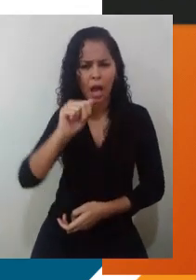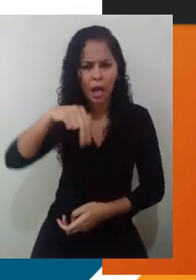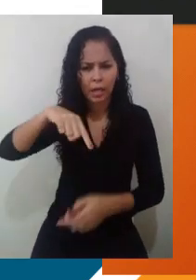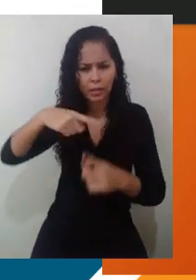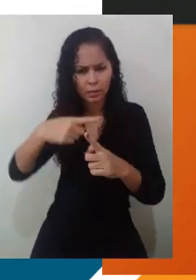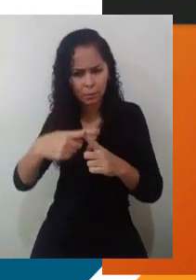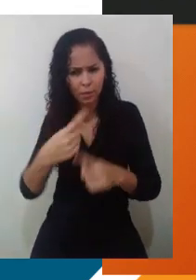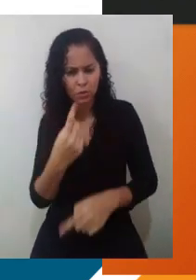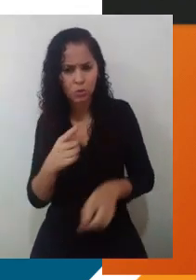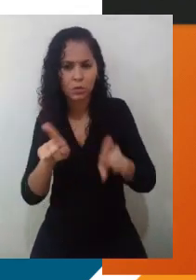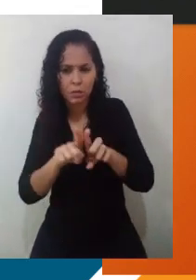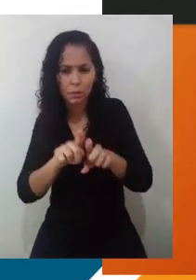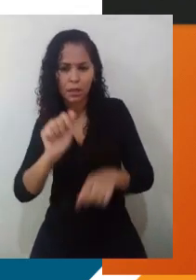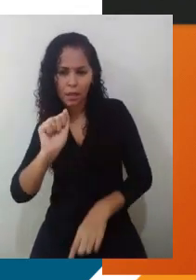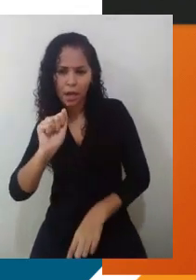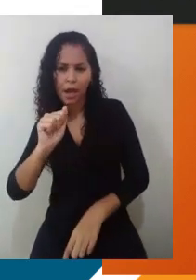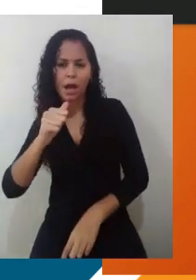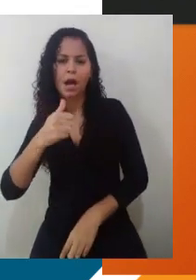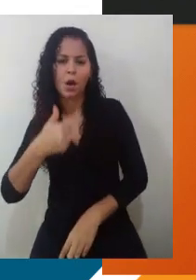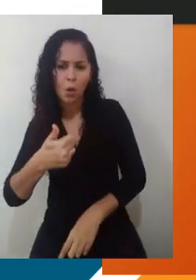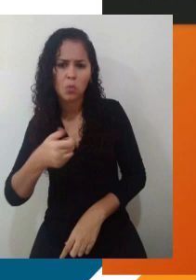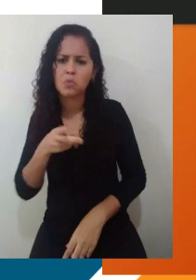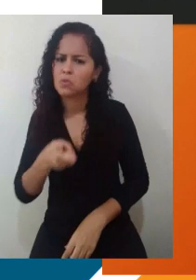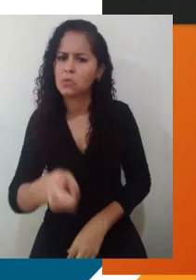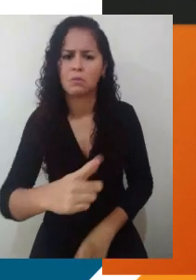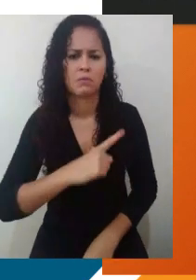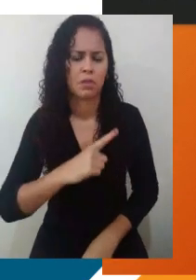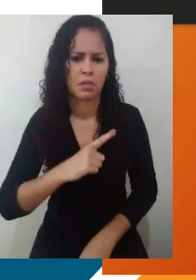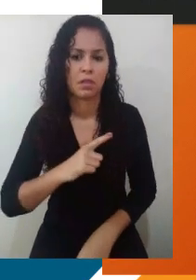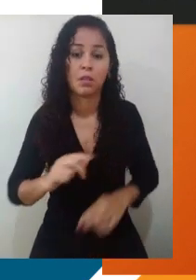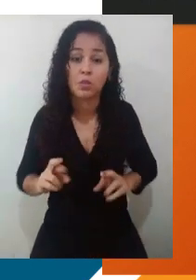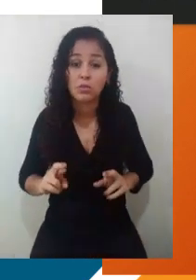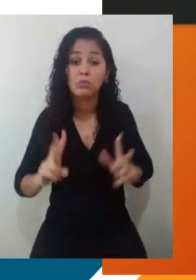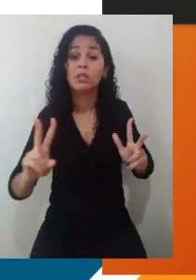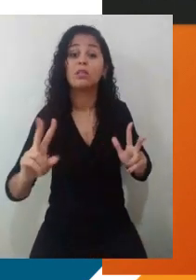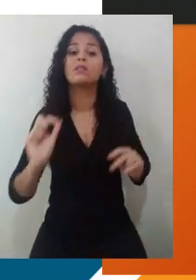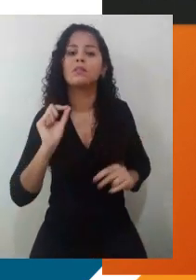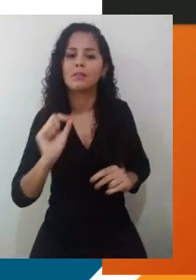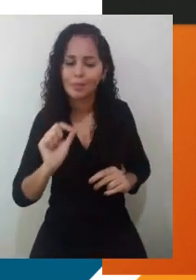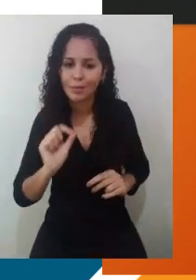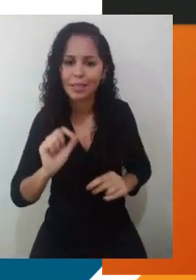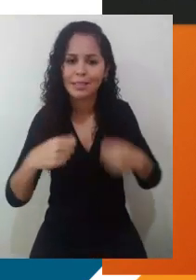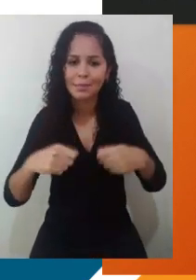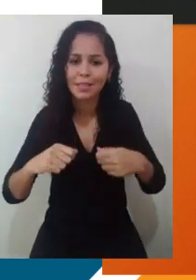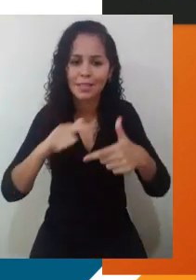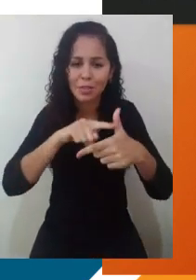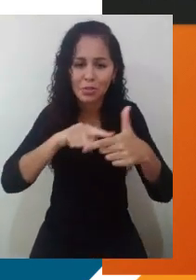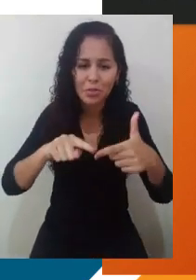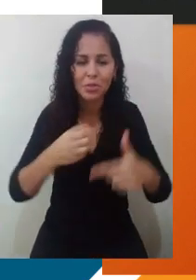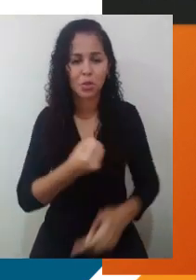sempre vai aparecer. A diferença entre um problema e outro é que você terá que dividir por um número que